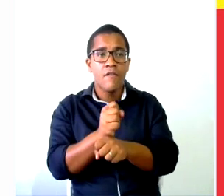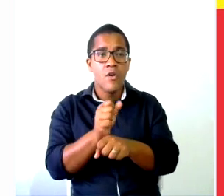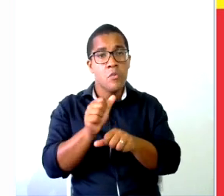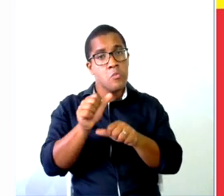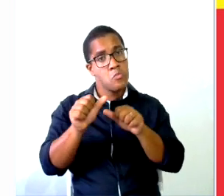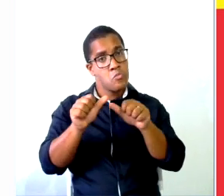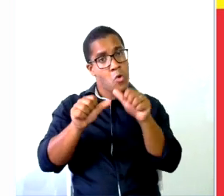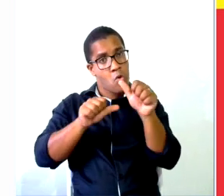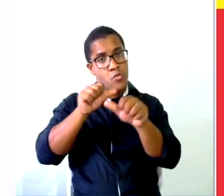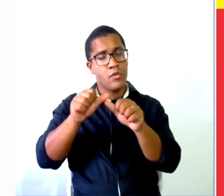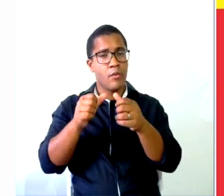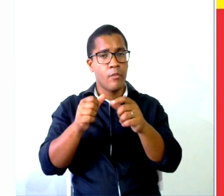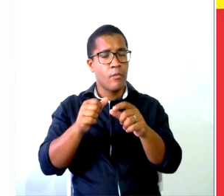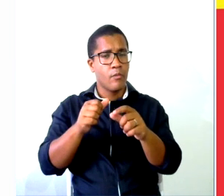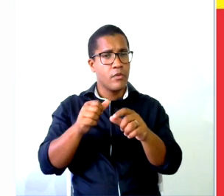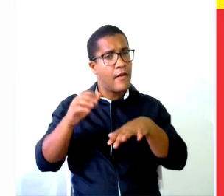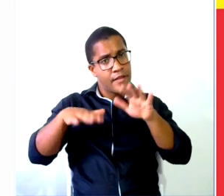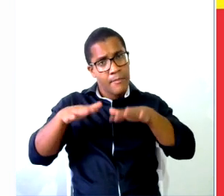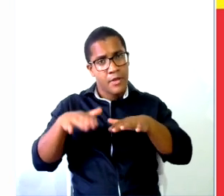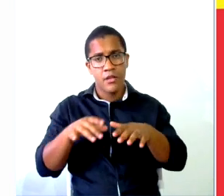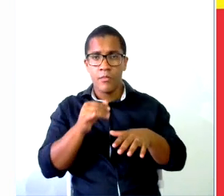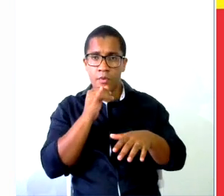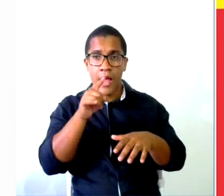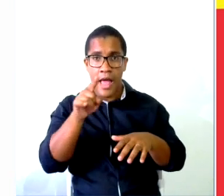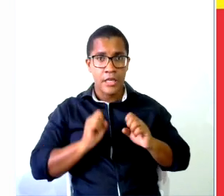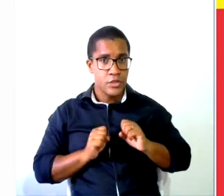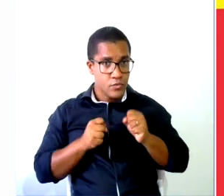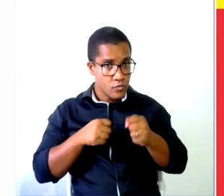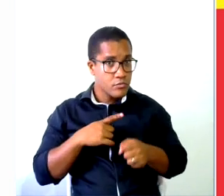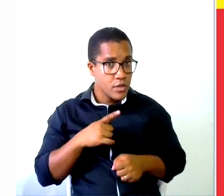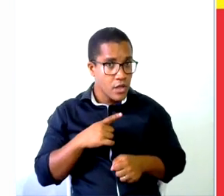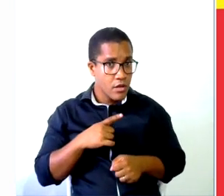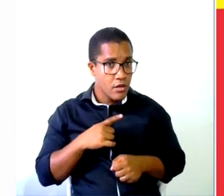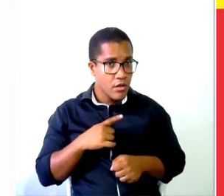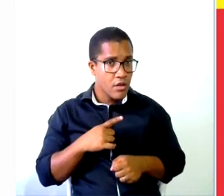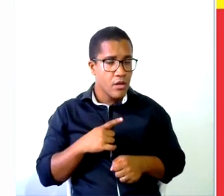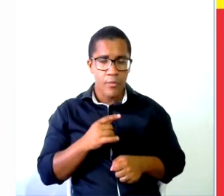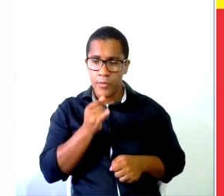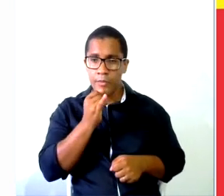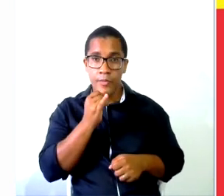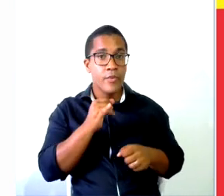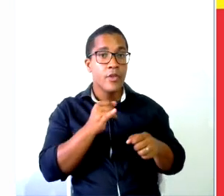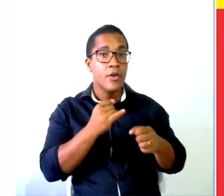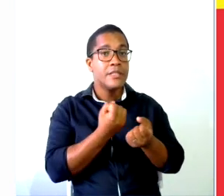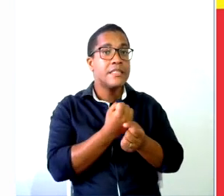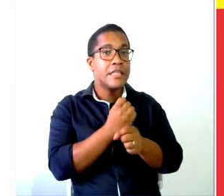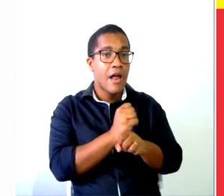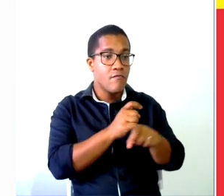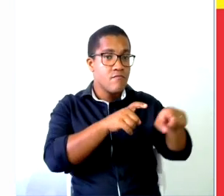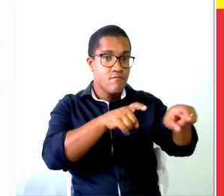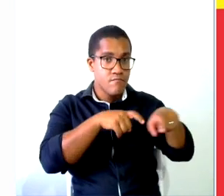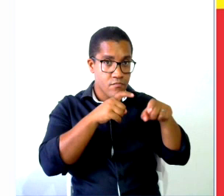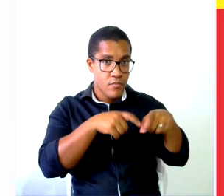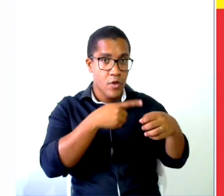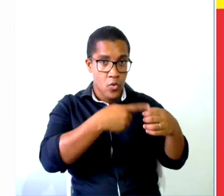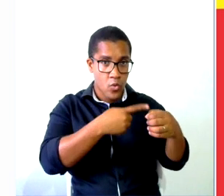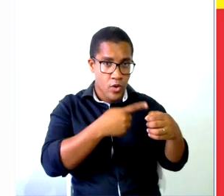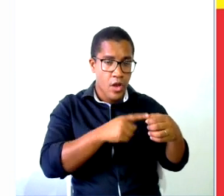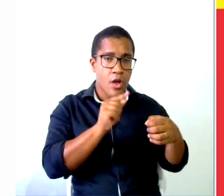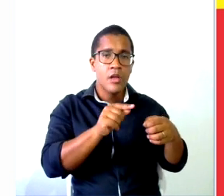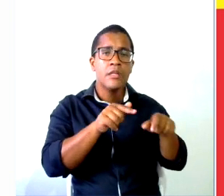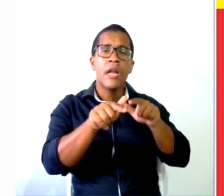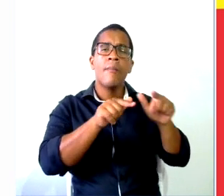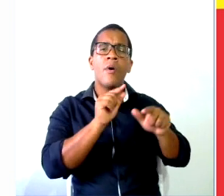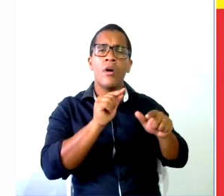a sua dedicação, varia muito. Então, vejamos. O escravo rural, ele executava